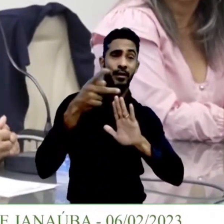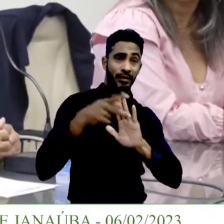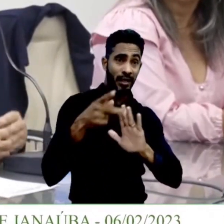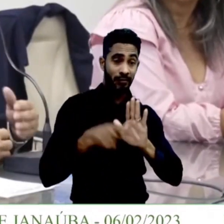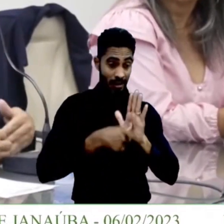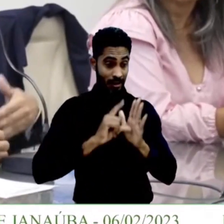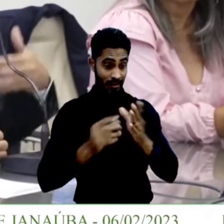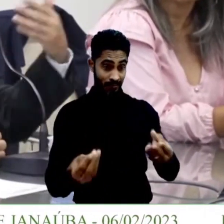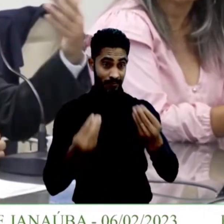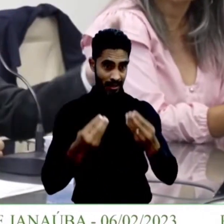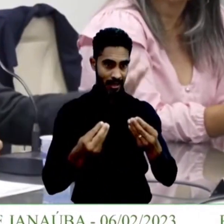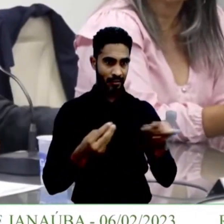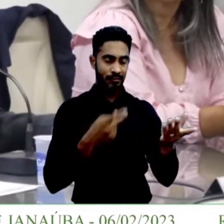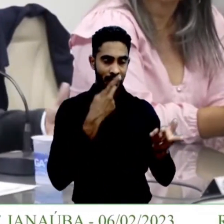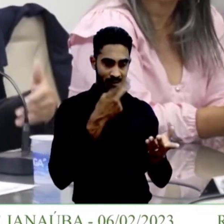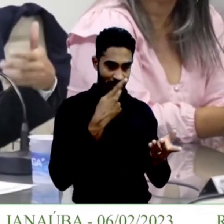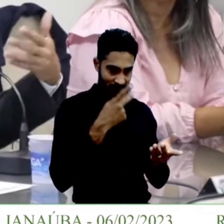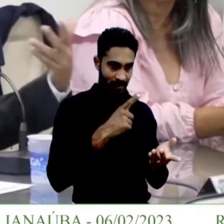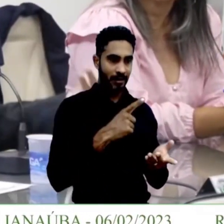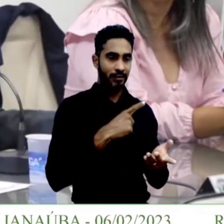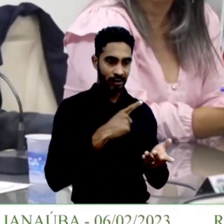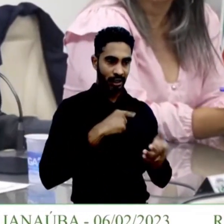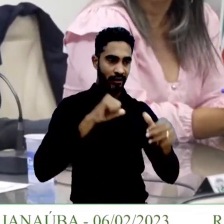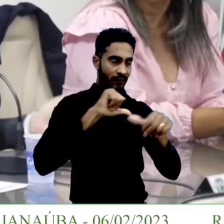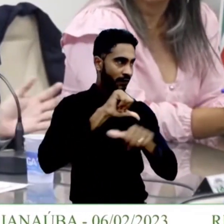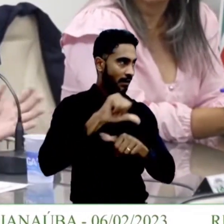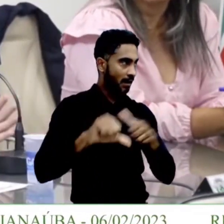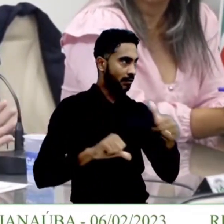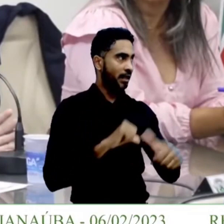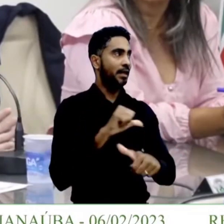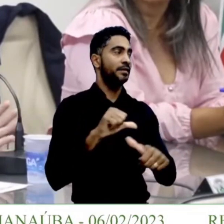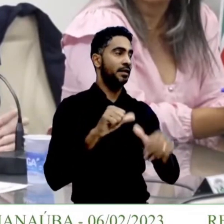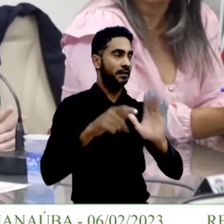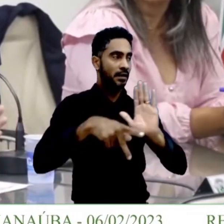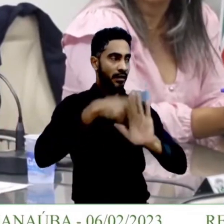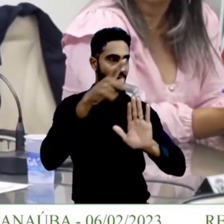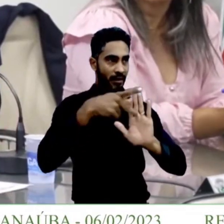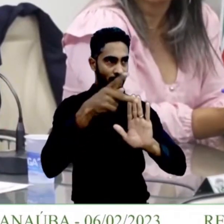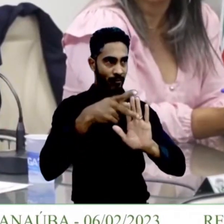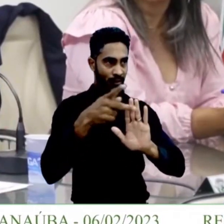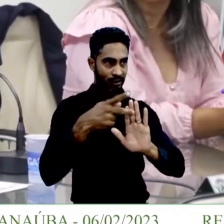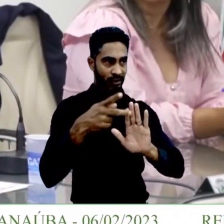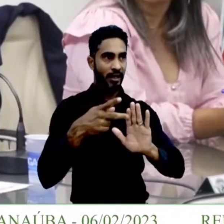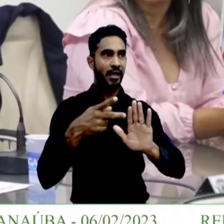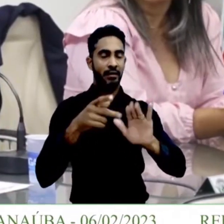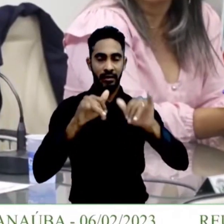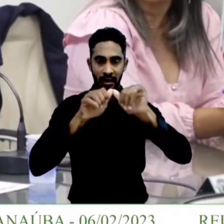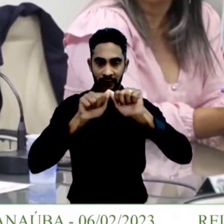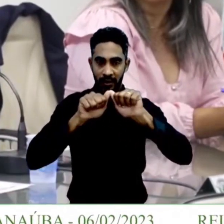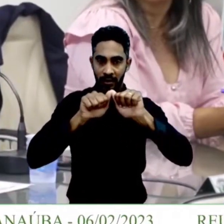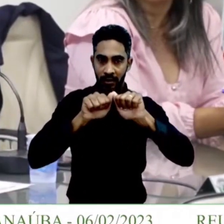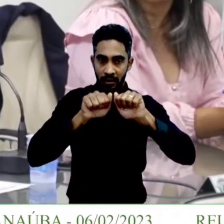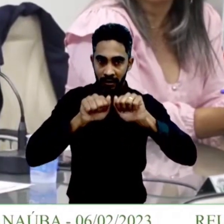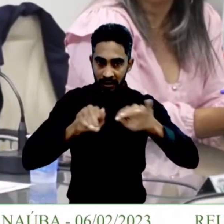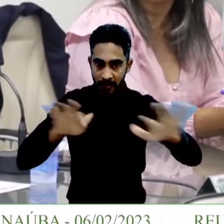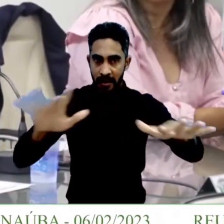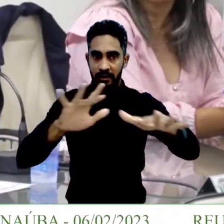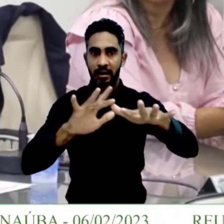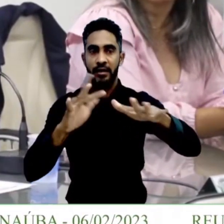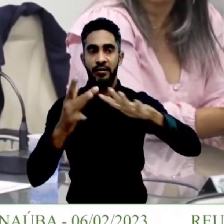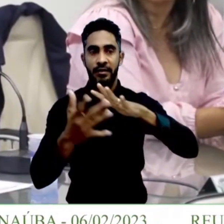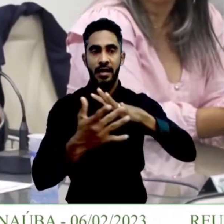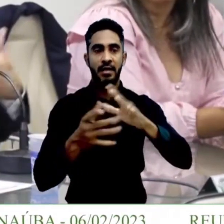para cá. Então, como o senhor está falando que já houve alteração, então aquele projeto, talvez, que estava circulando nas redes sociais, ele está